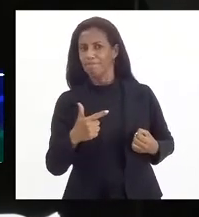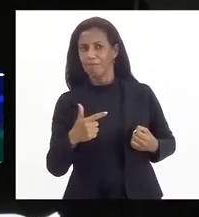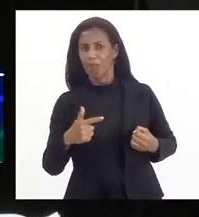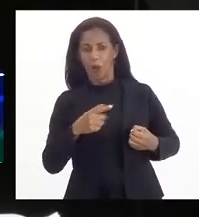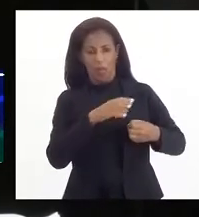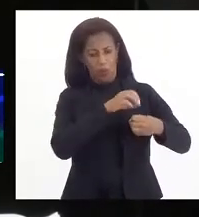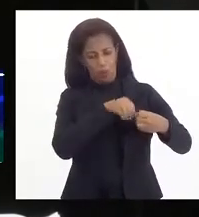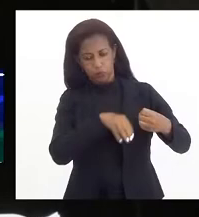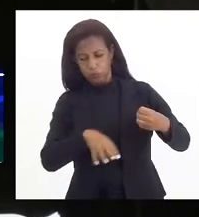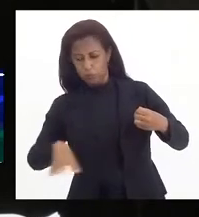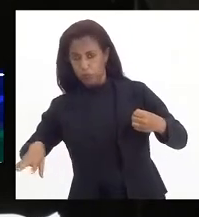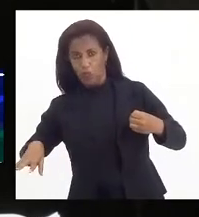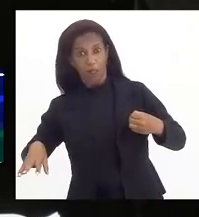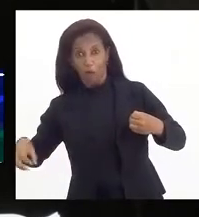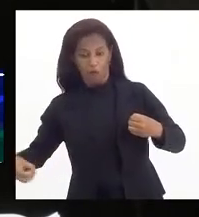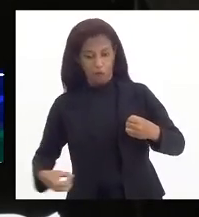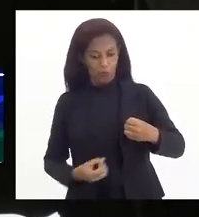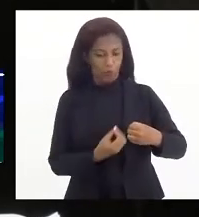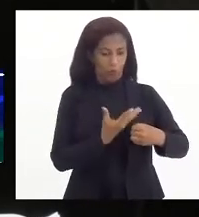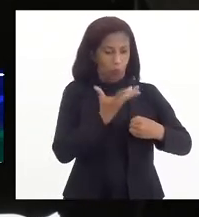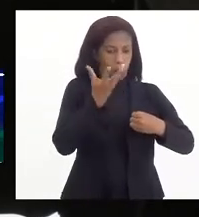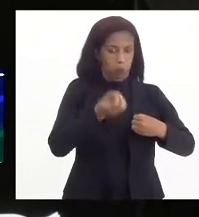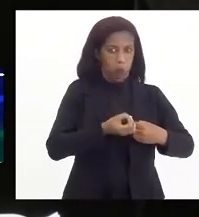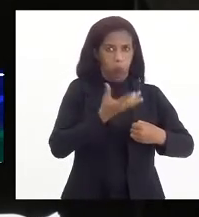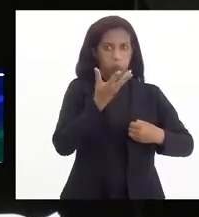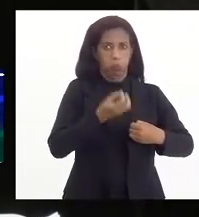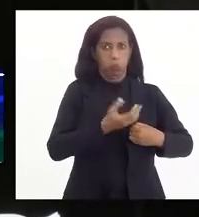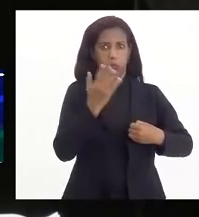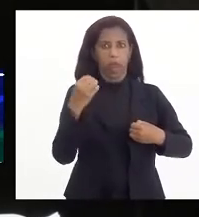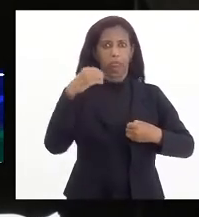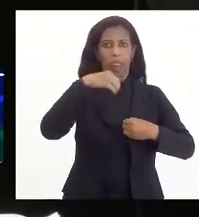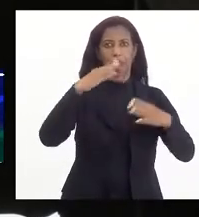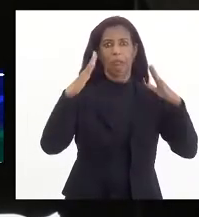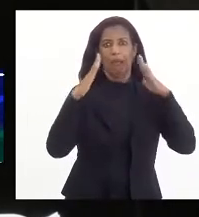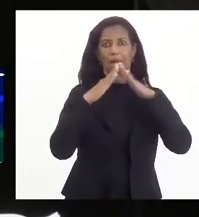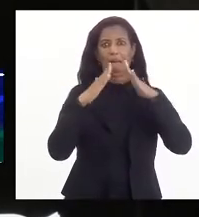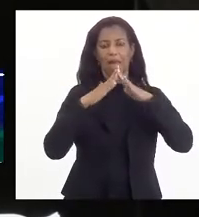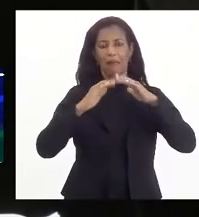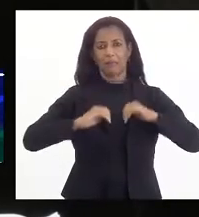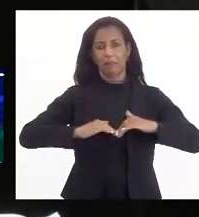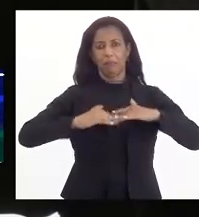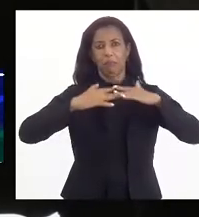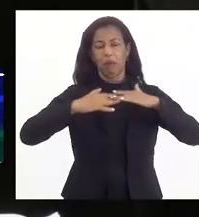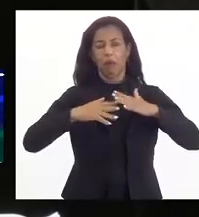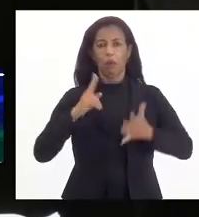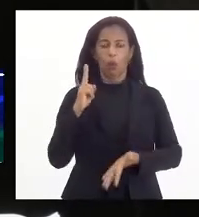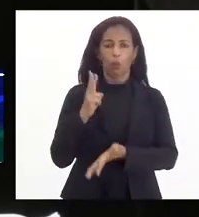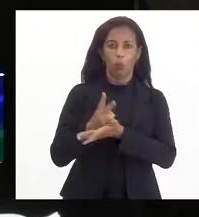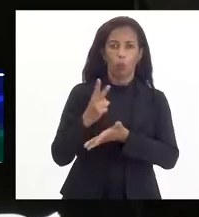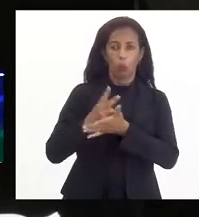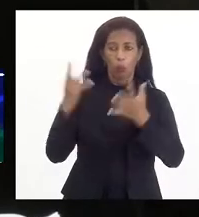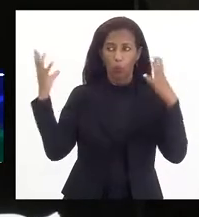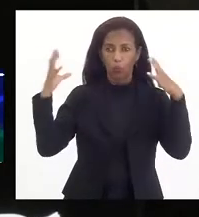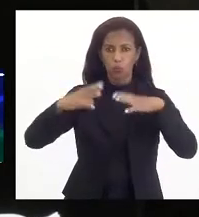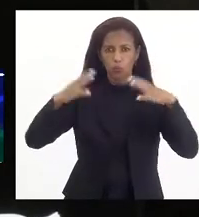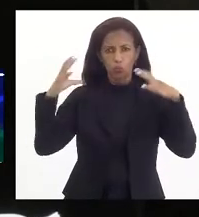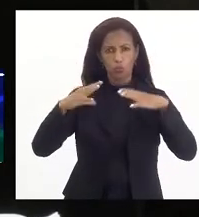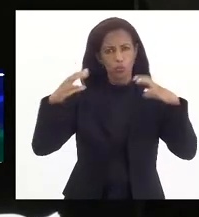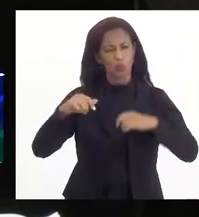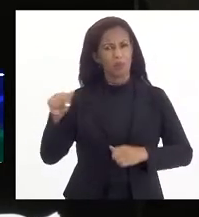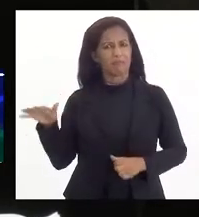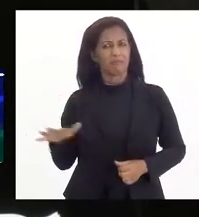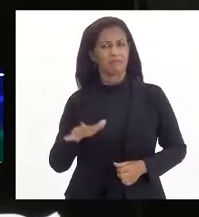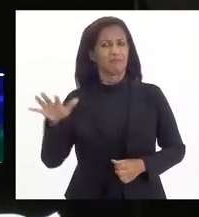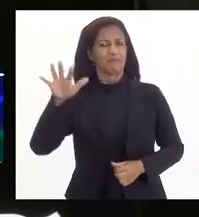esgoto voltando a dentro da casa dos moradores sem contar que com a chuva continuada muita dessas comunidades por